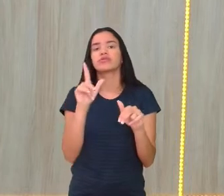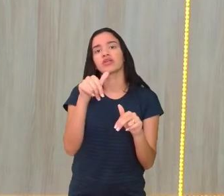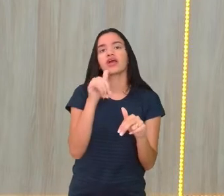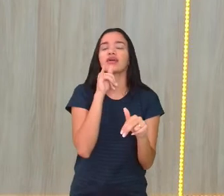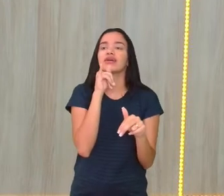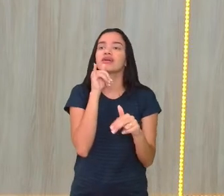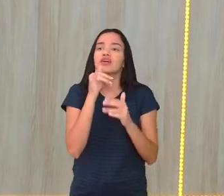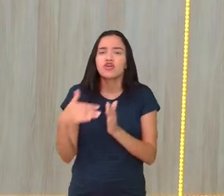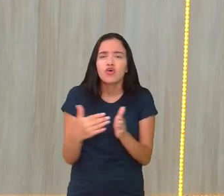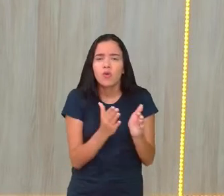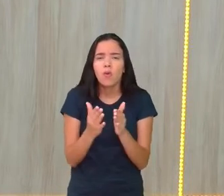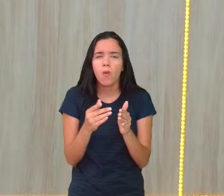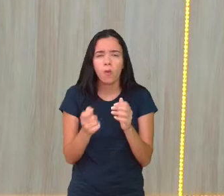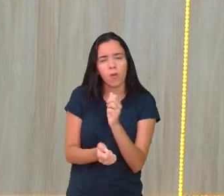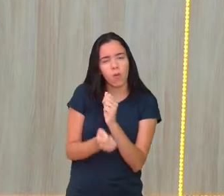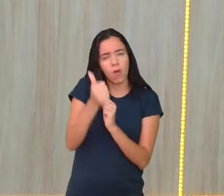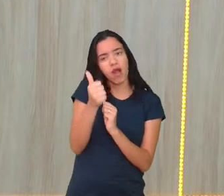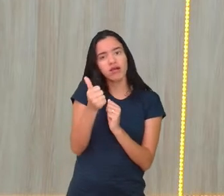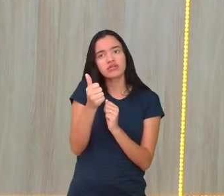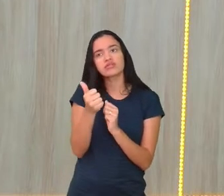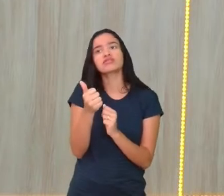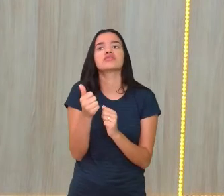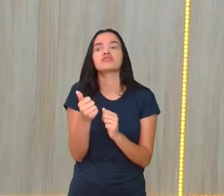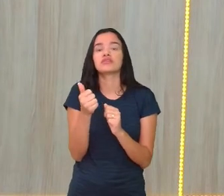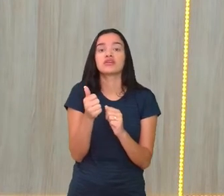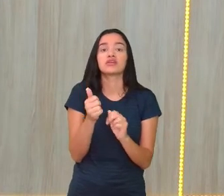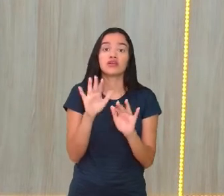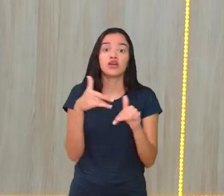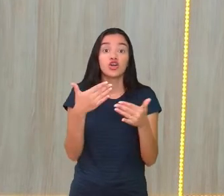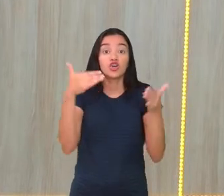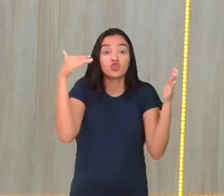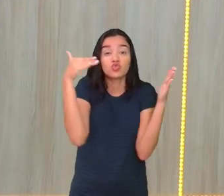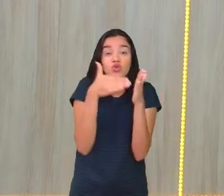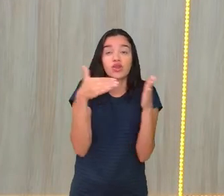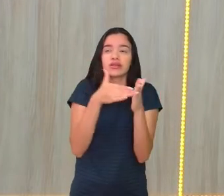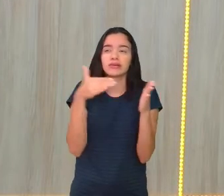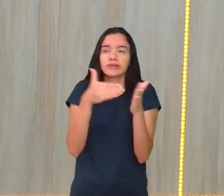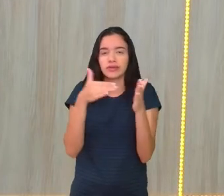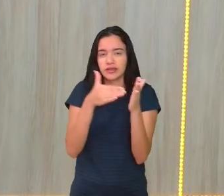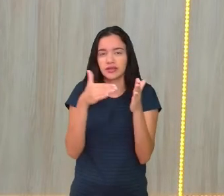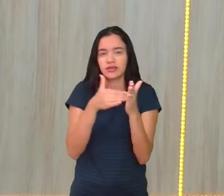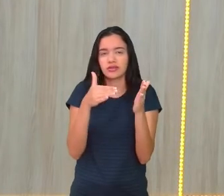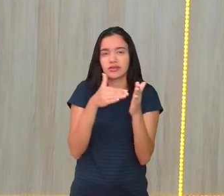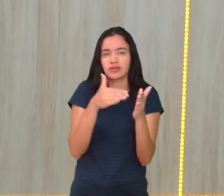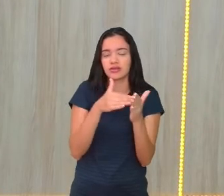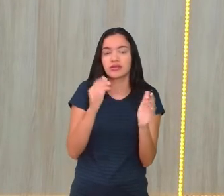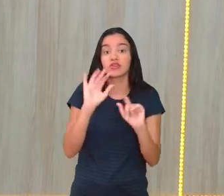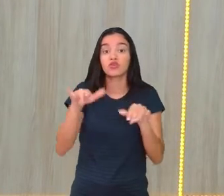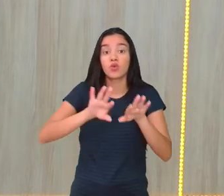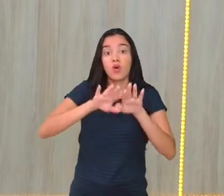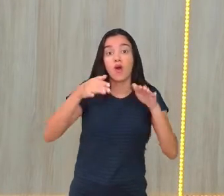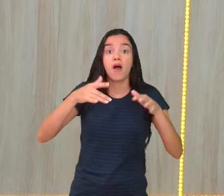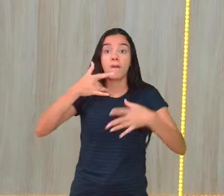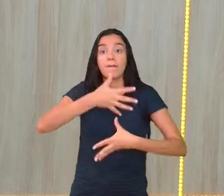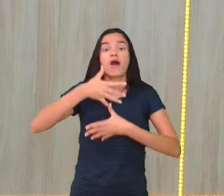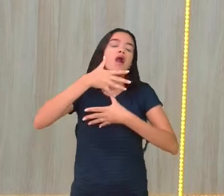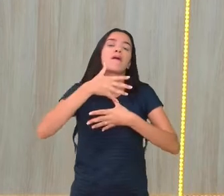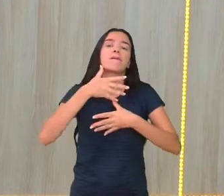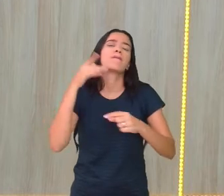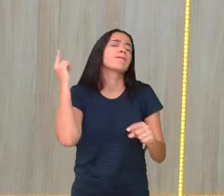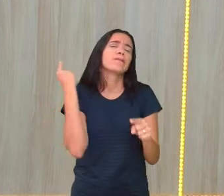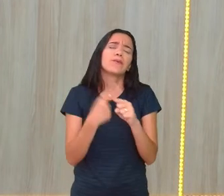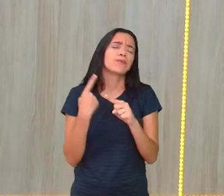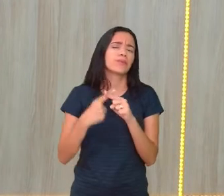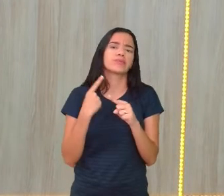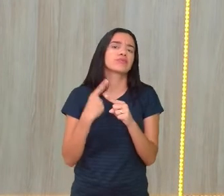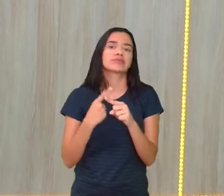elas estão quase que passando por cima dos limites do mapa. Por